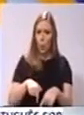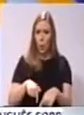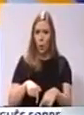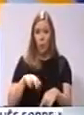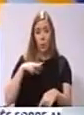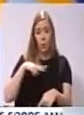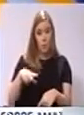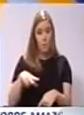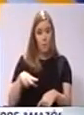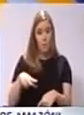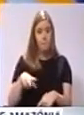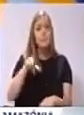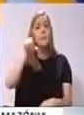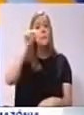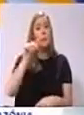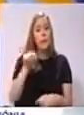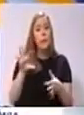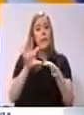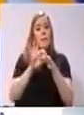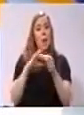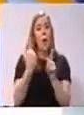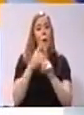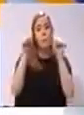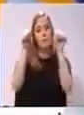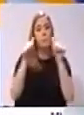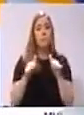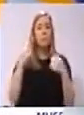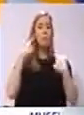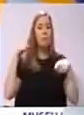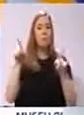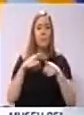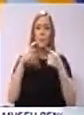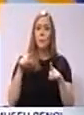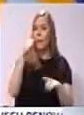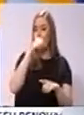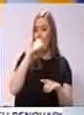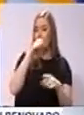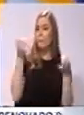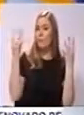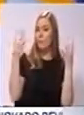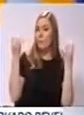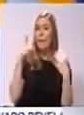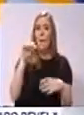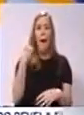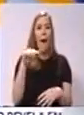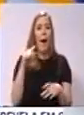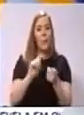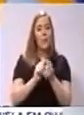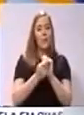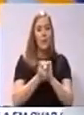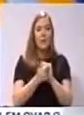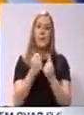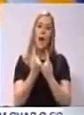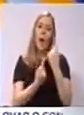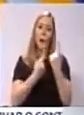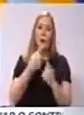nosso país. E também a nível daquilo que é o cartaz musical e da parte do entretenimento, também temos vindo a fazer algumas alterações no sentido de